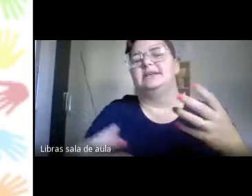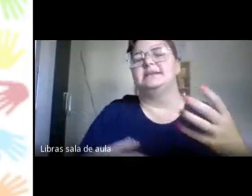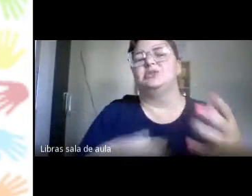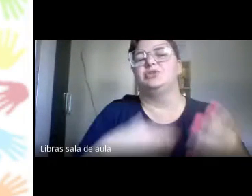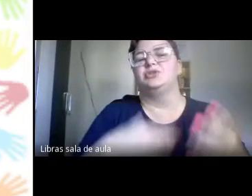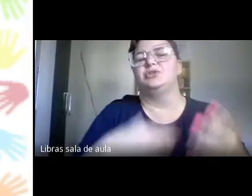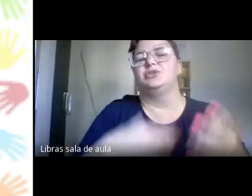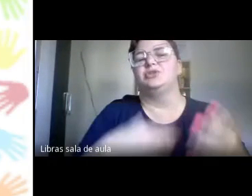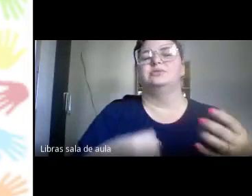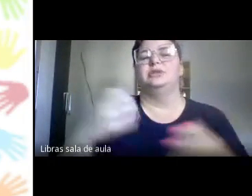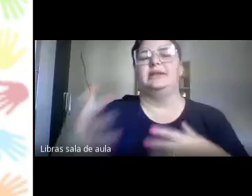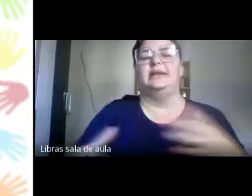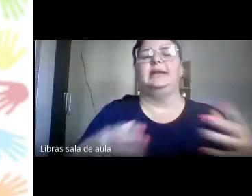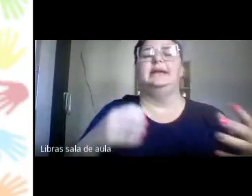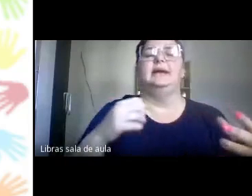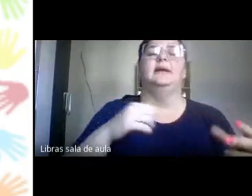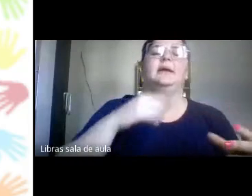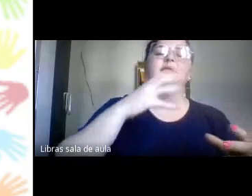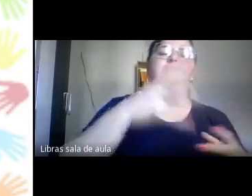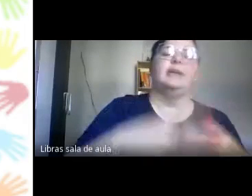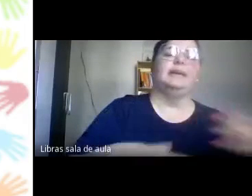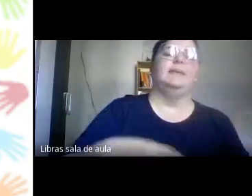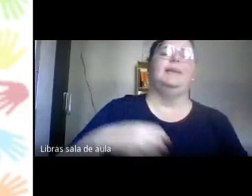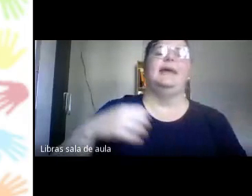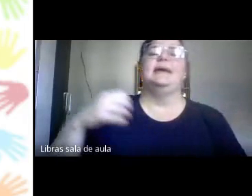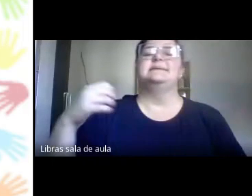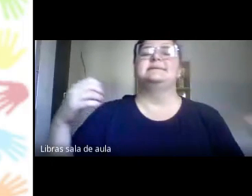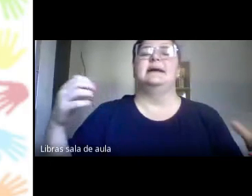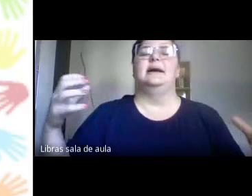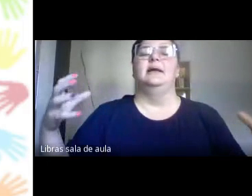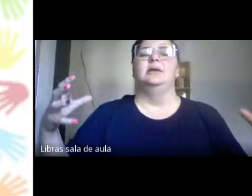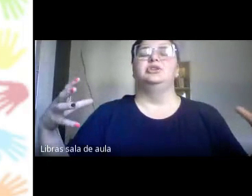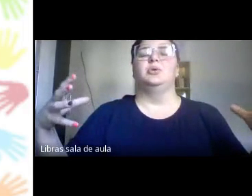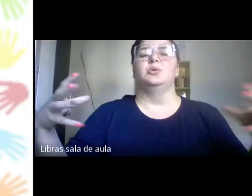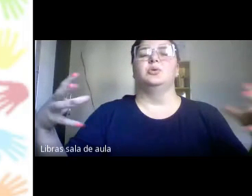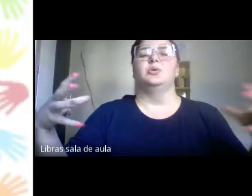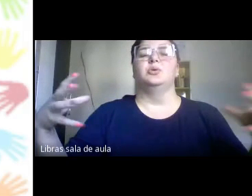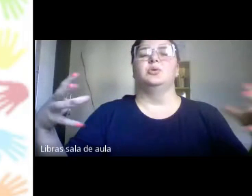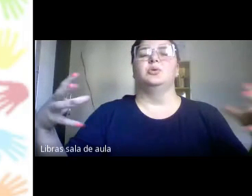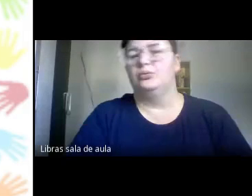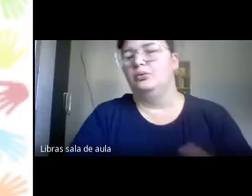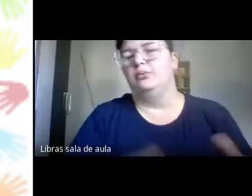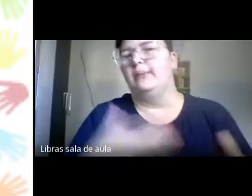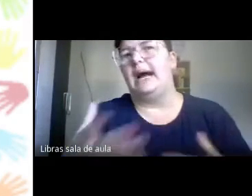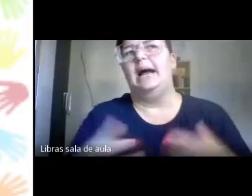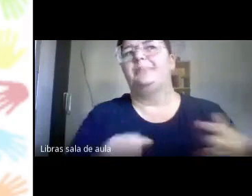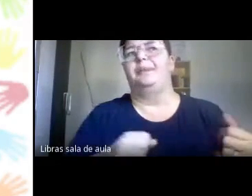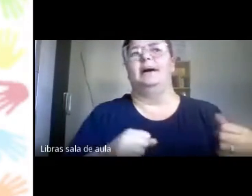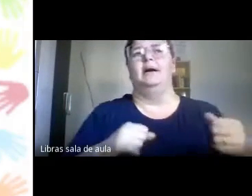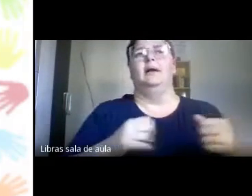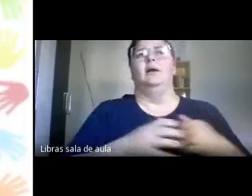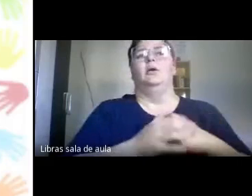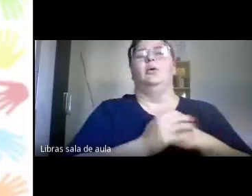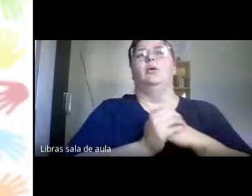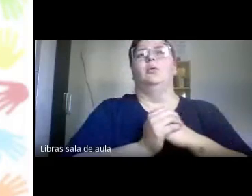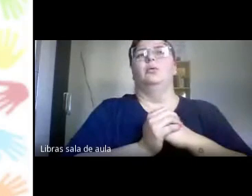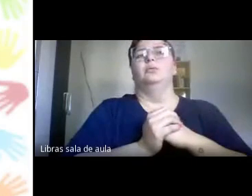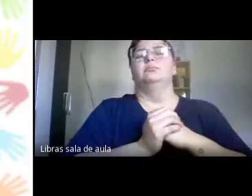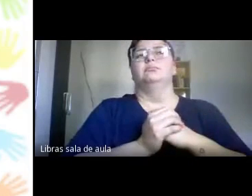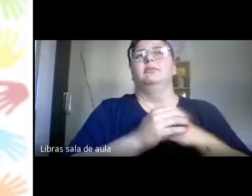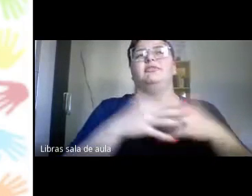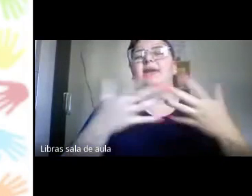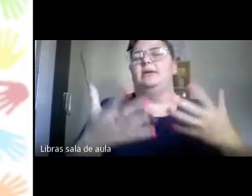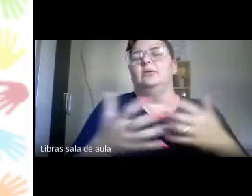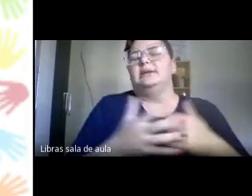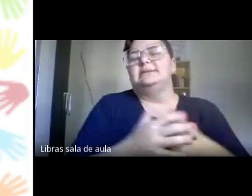de trazer jogos de trilha, de quebra-cabeça, de construir junto um mapa,